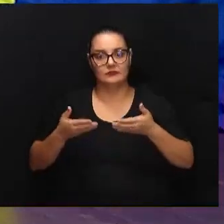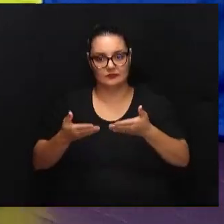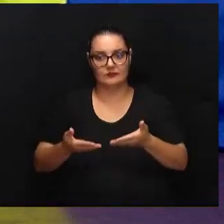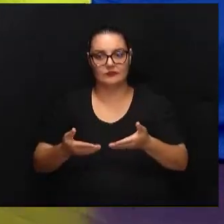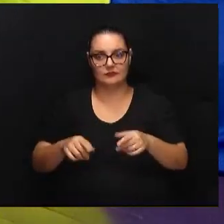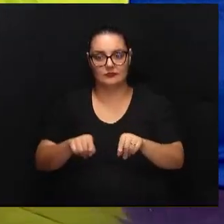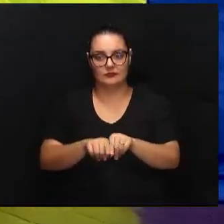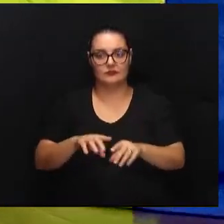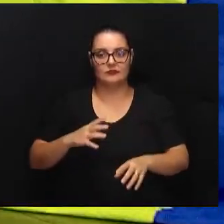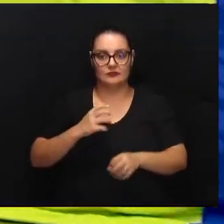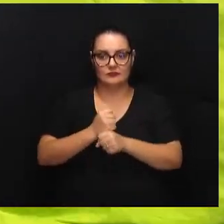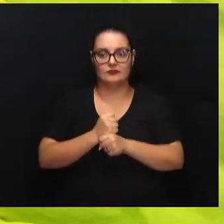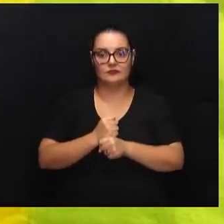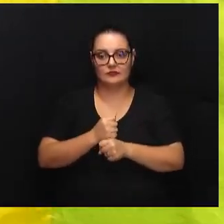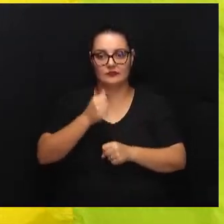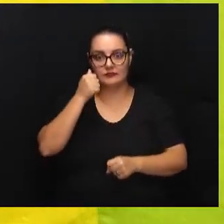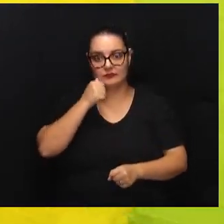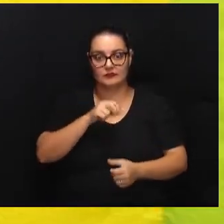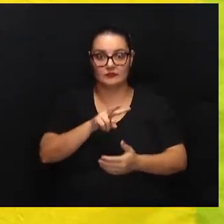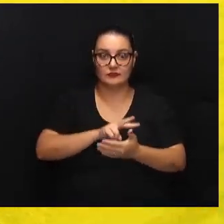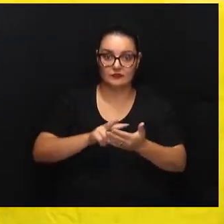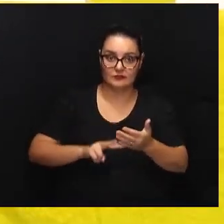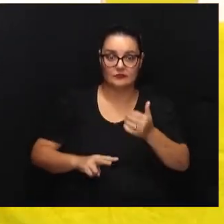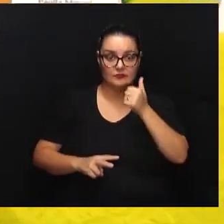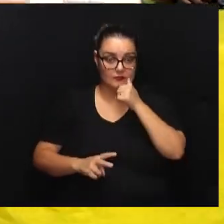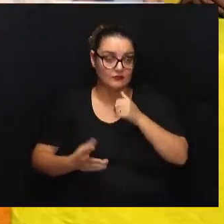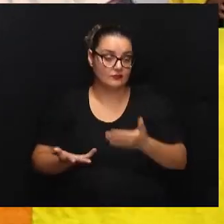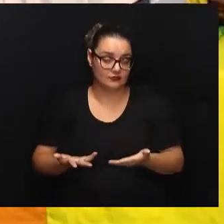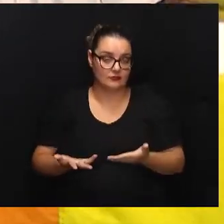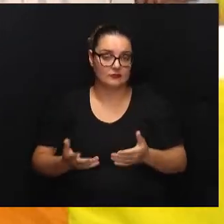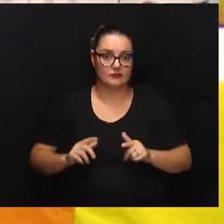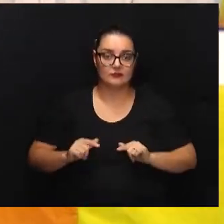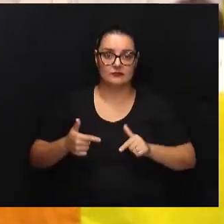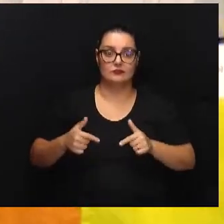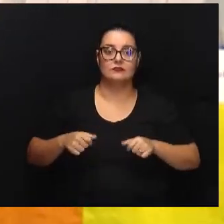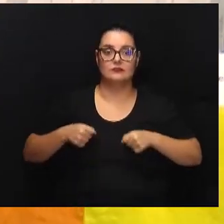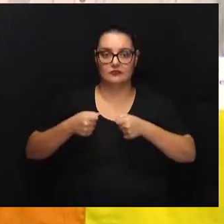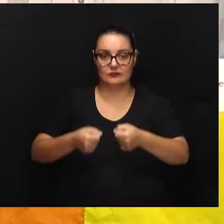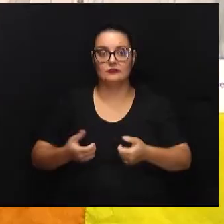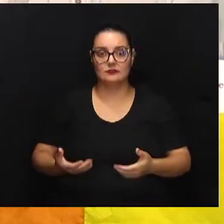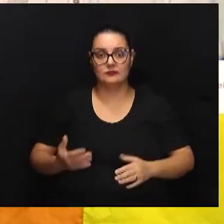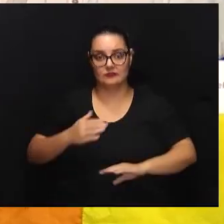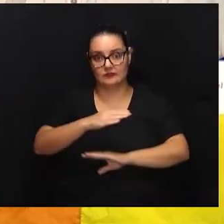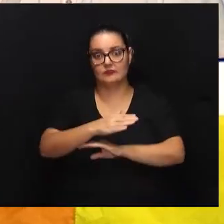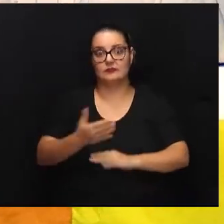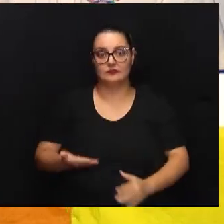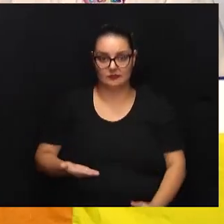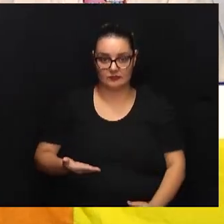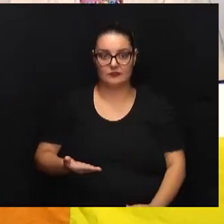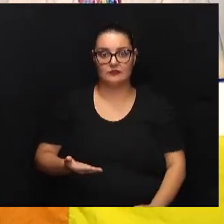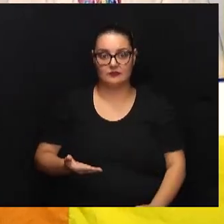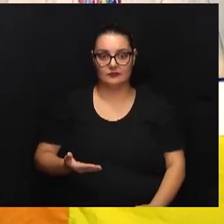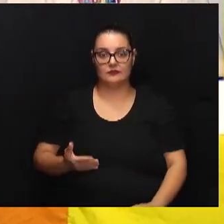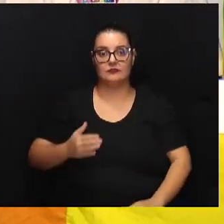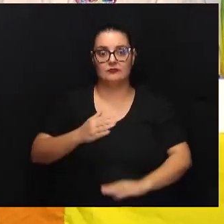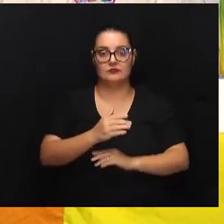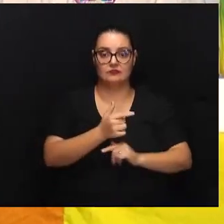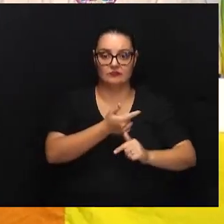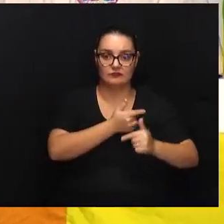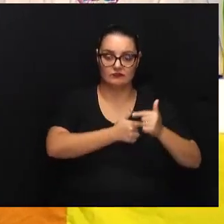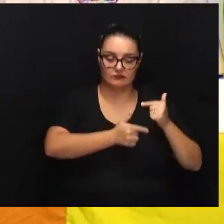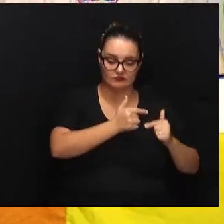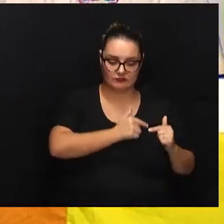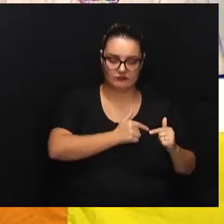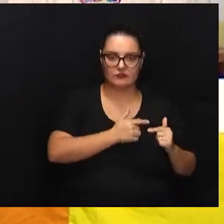com vocês a levar essa questão para a gente também somar, dentro do Mulheres que Leem Mulheres, a essa luta que vocês vão travar na Câmara,